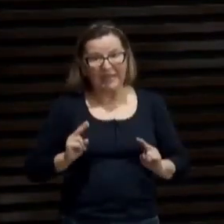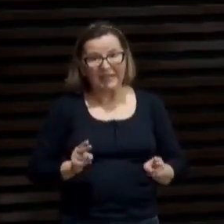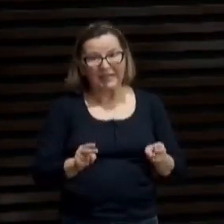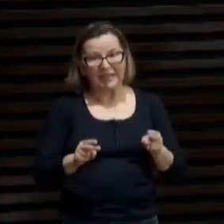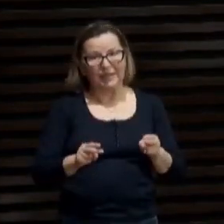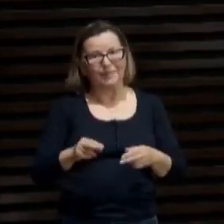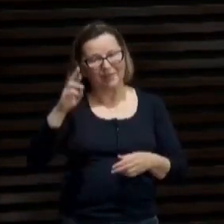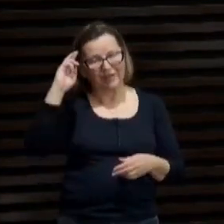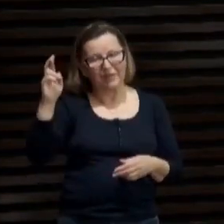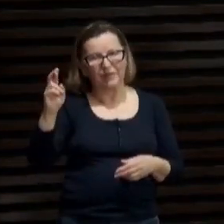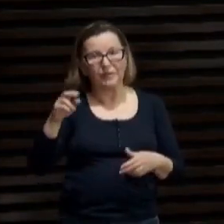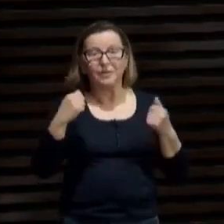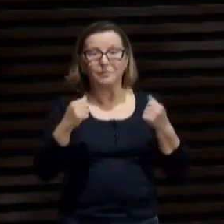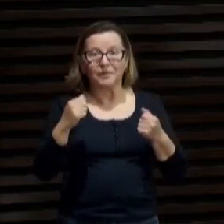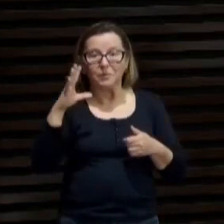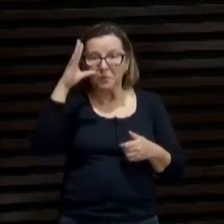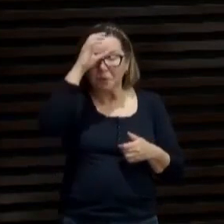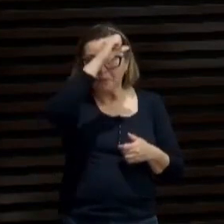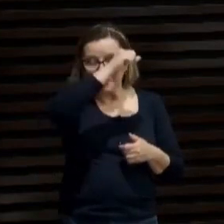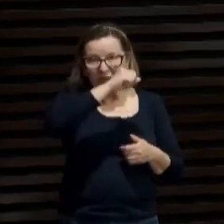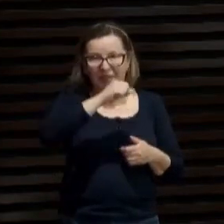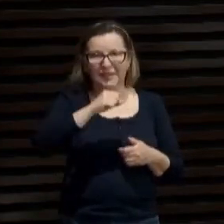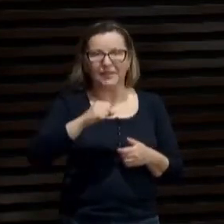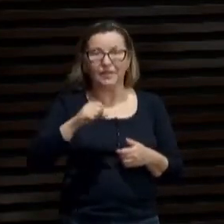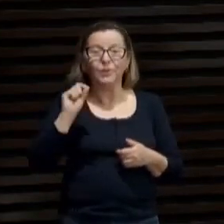o conceito bíblico de alegria.